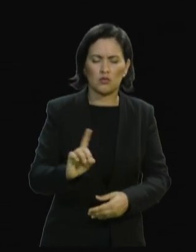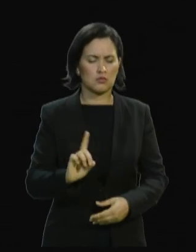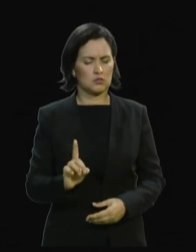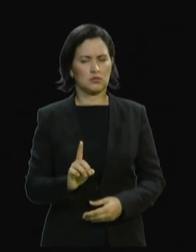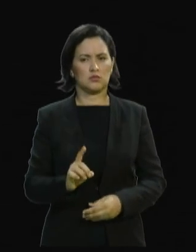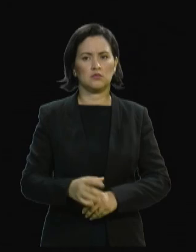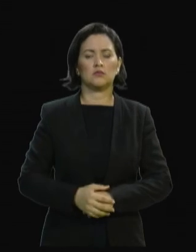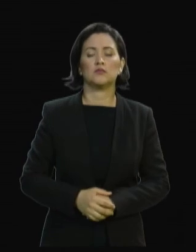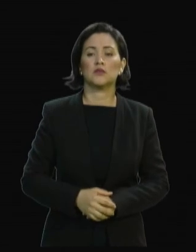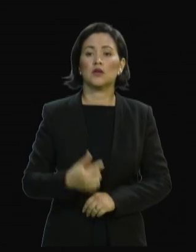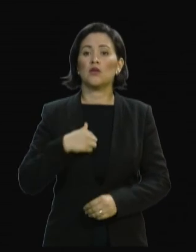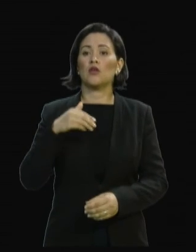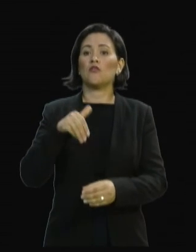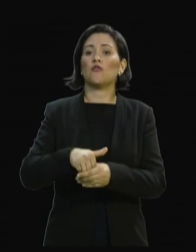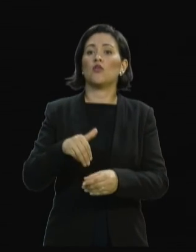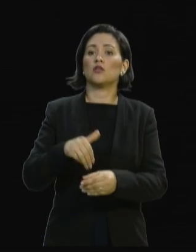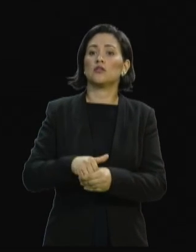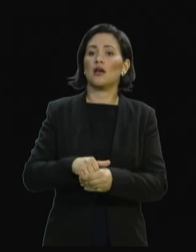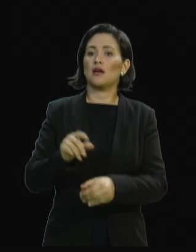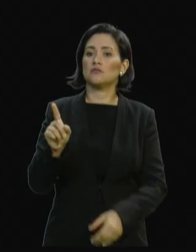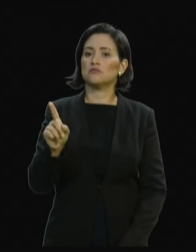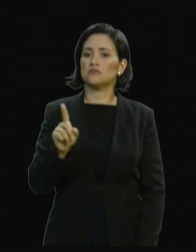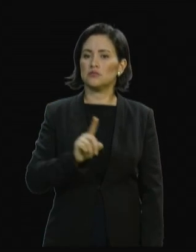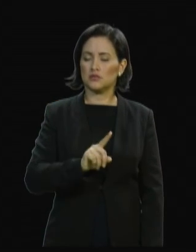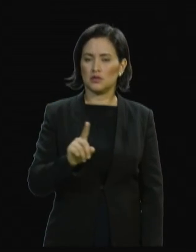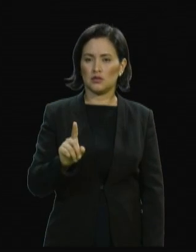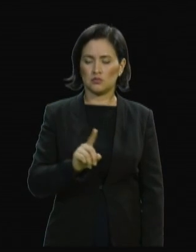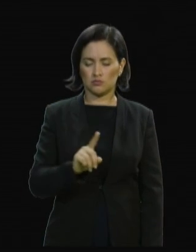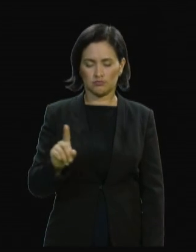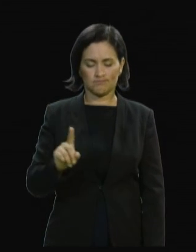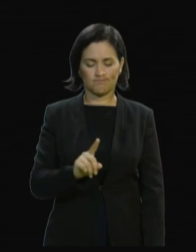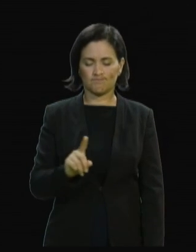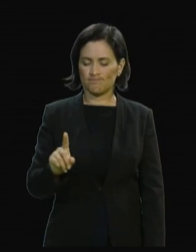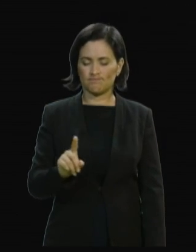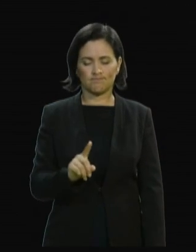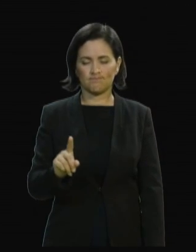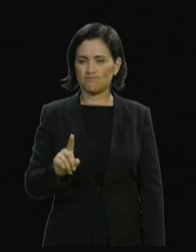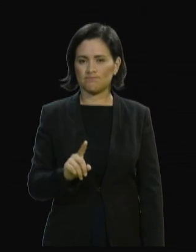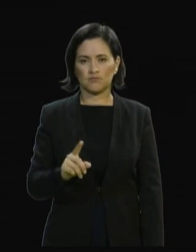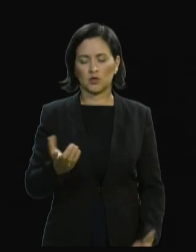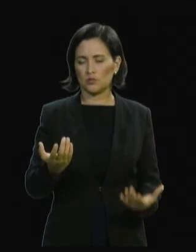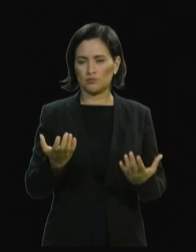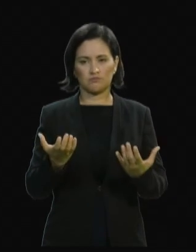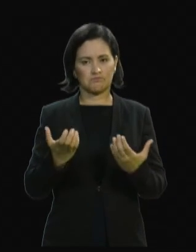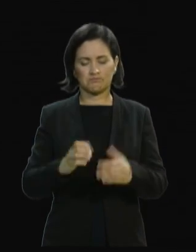número 354 é contrário à aprovação. Muito obrigado, senhor presidente.